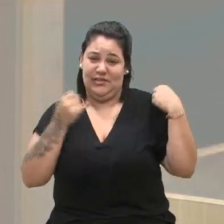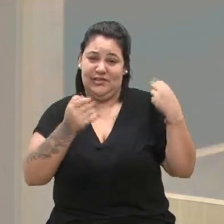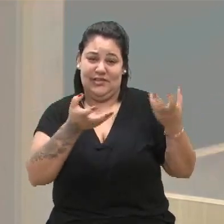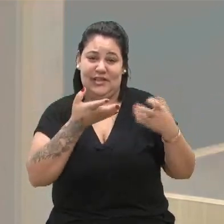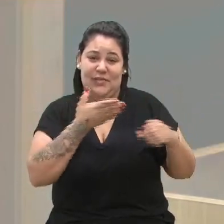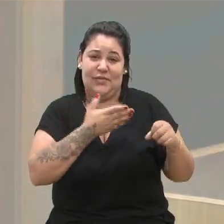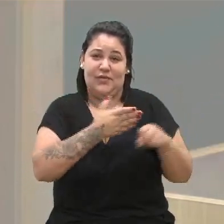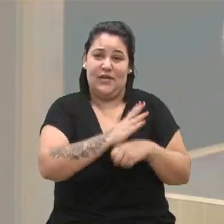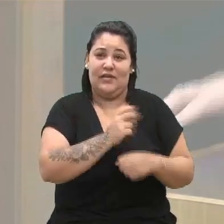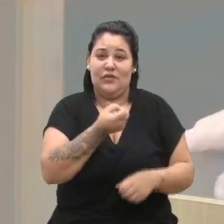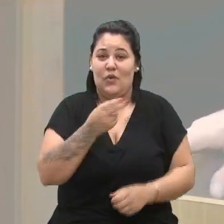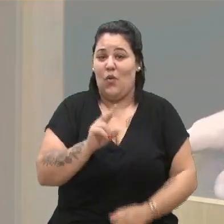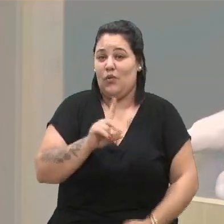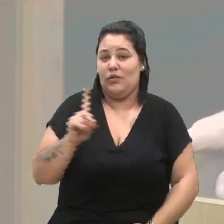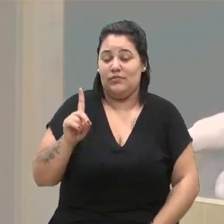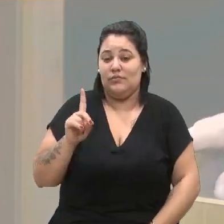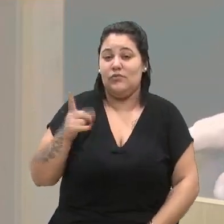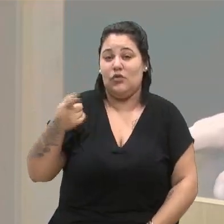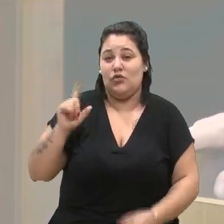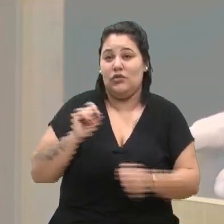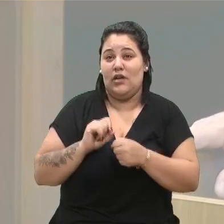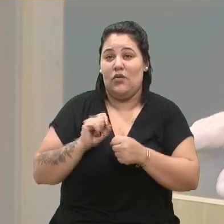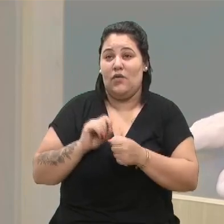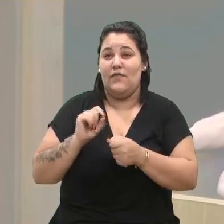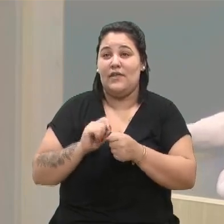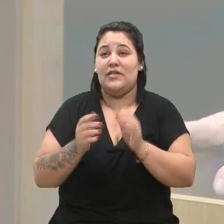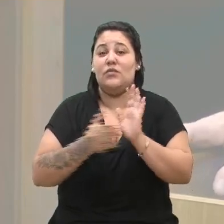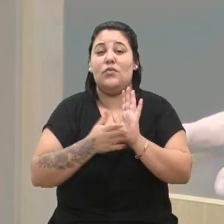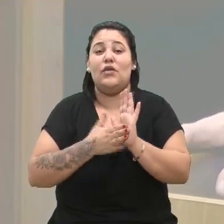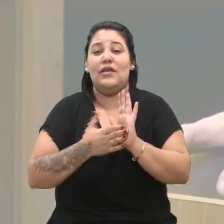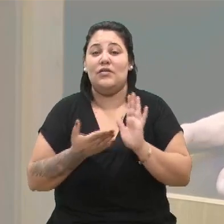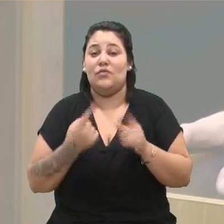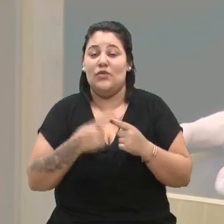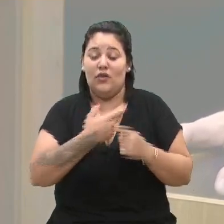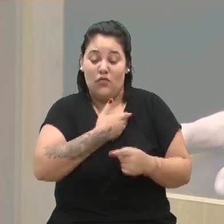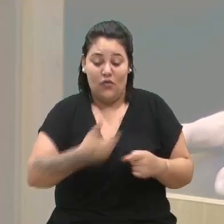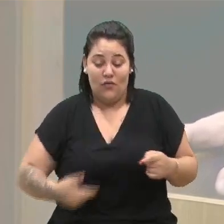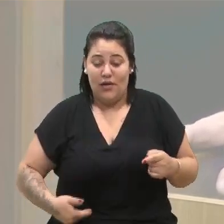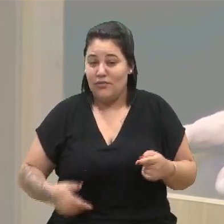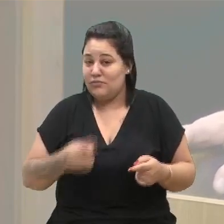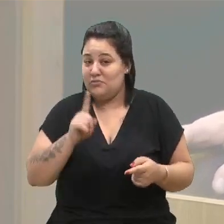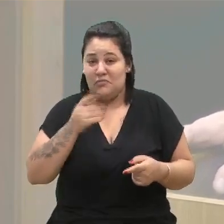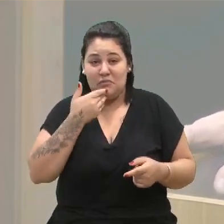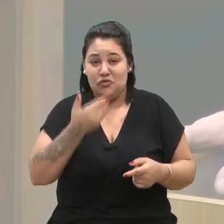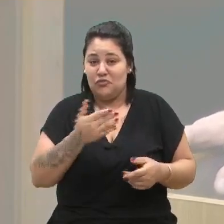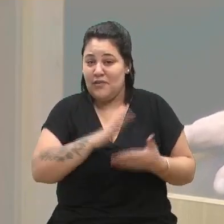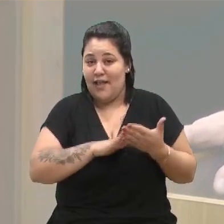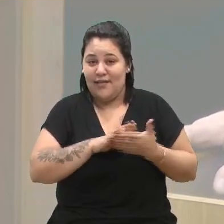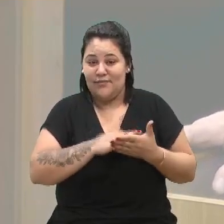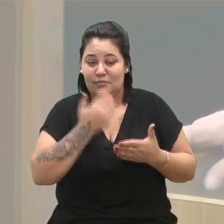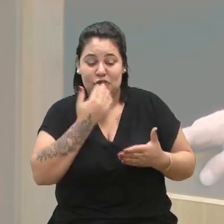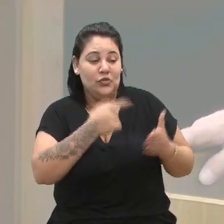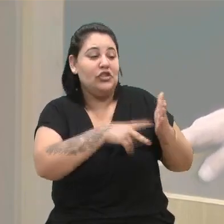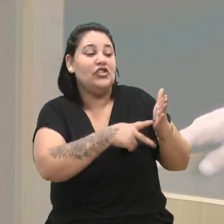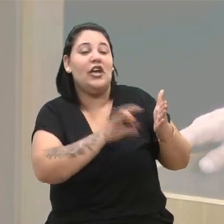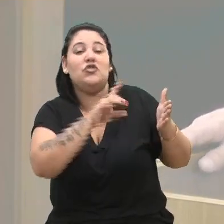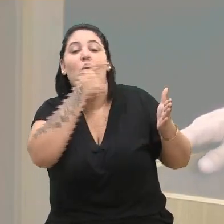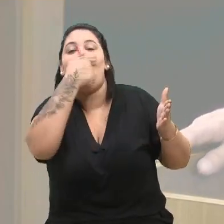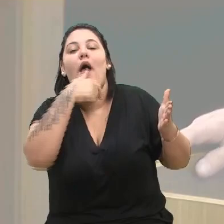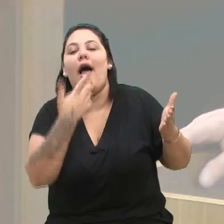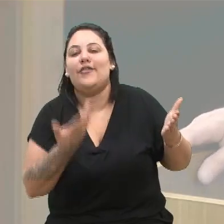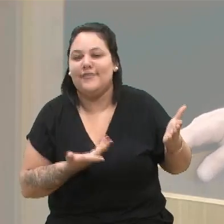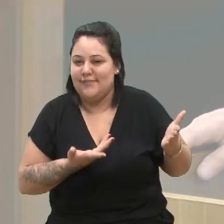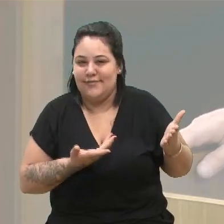é que eles estão na rua hoje protestando, porque o governo não pediu nada. Pediu para os sindicatos o que eles achavam, né? Então